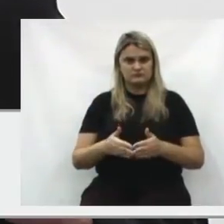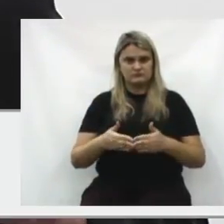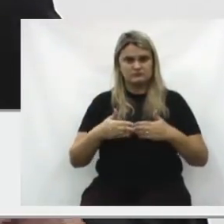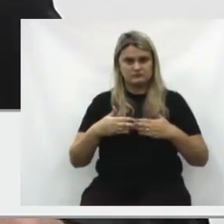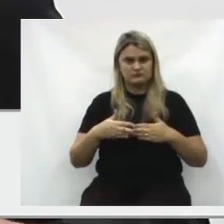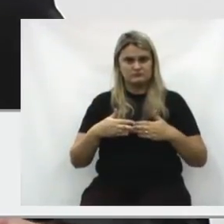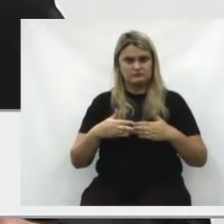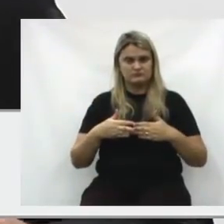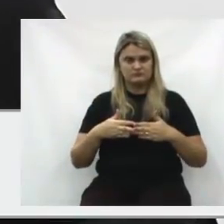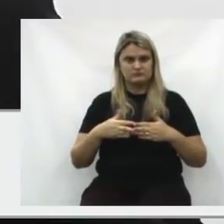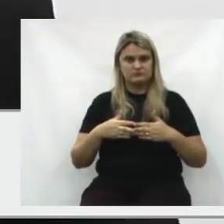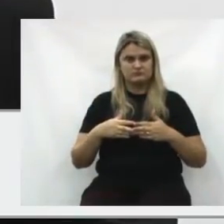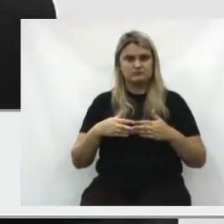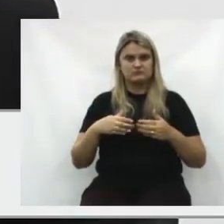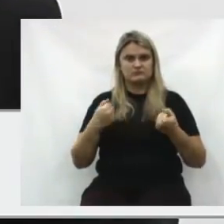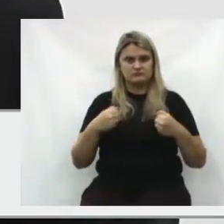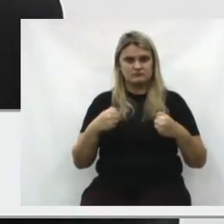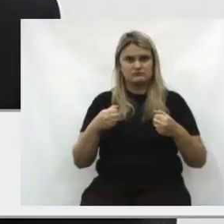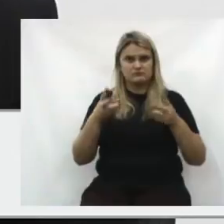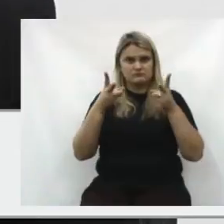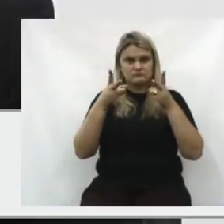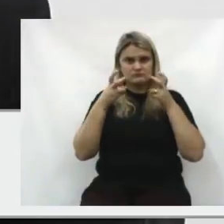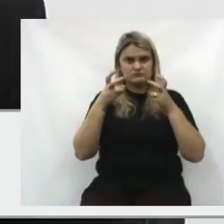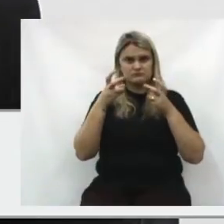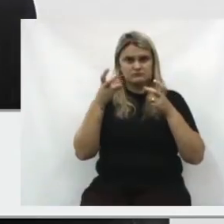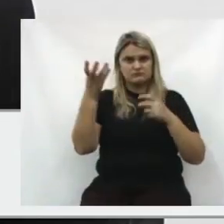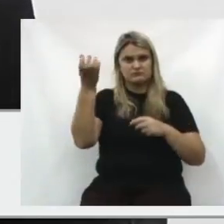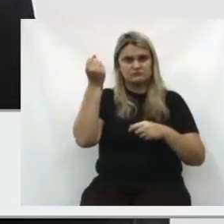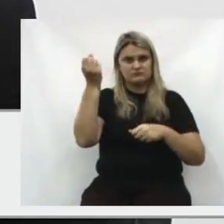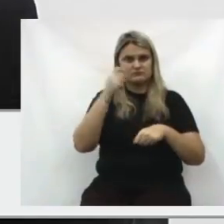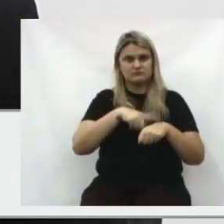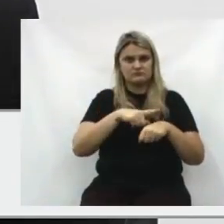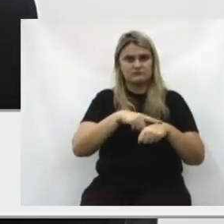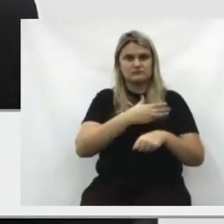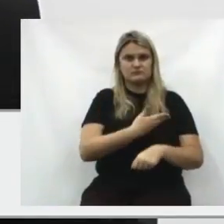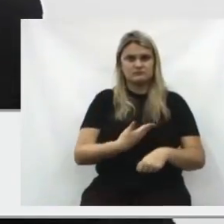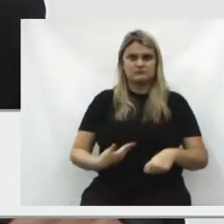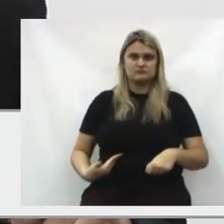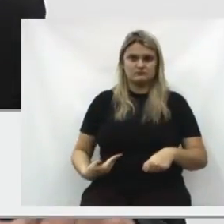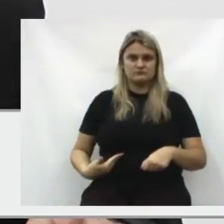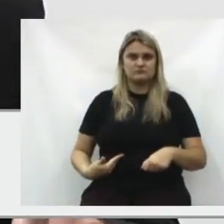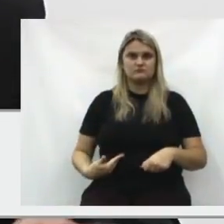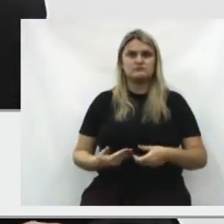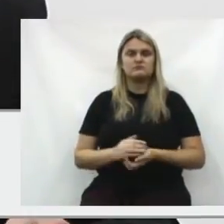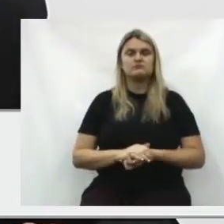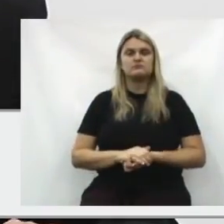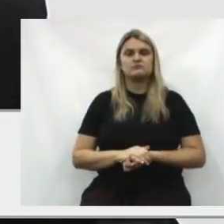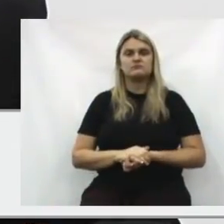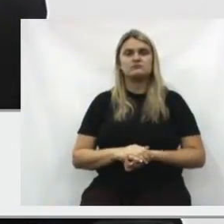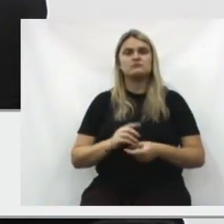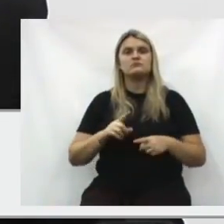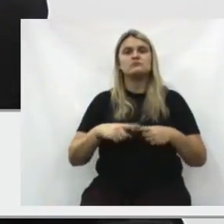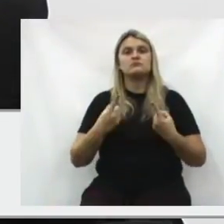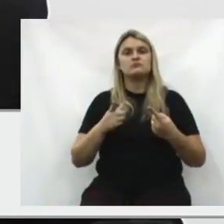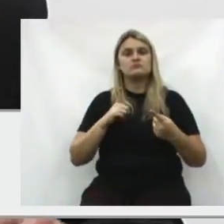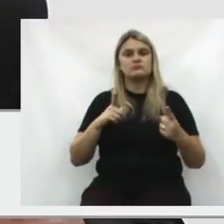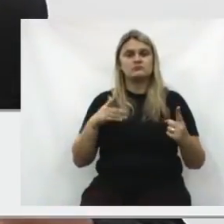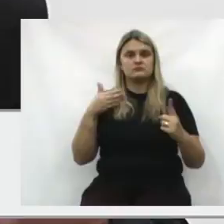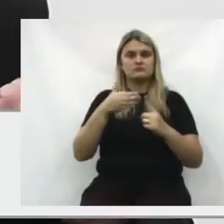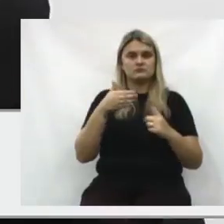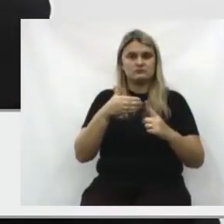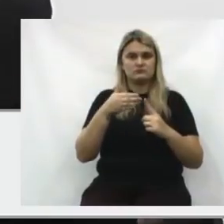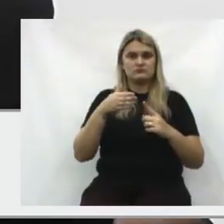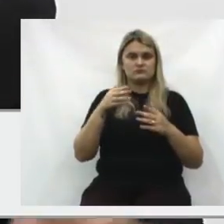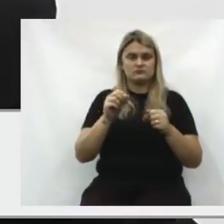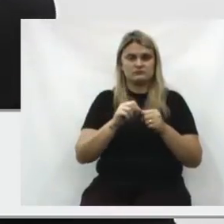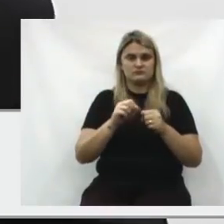agora pedir a auditoria da Previdência, quando teve lá no governo, ou teria